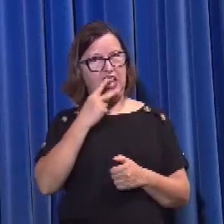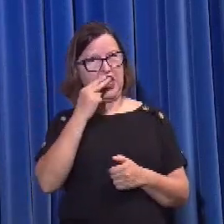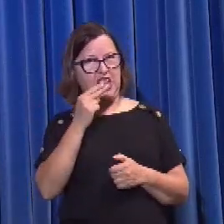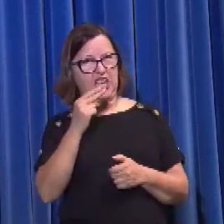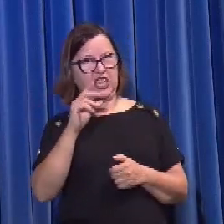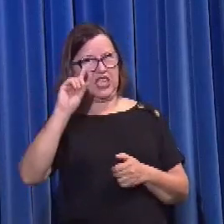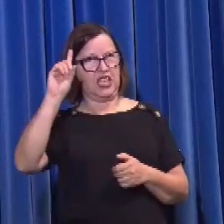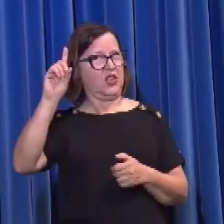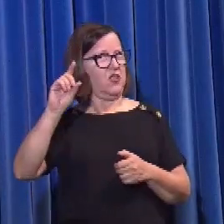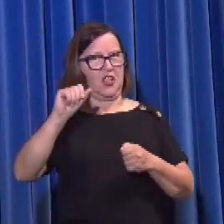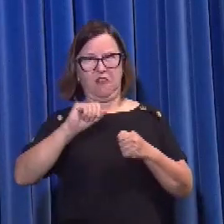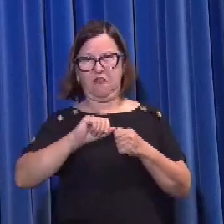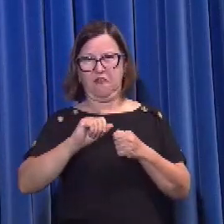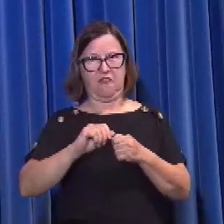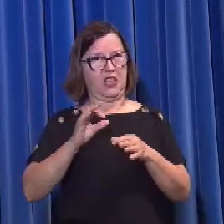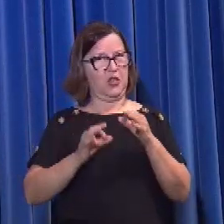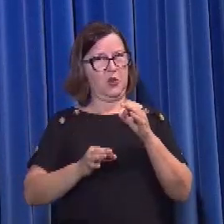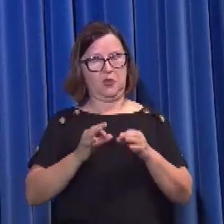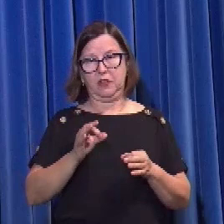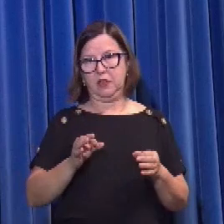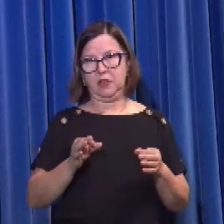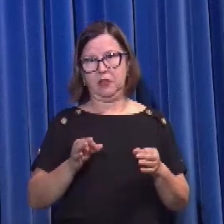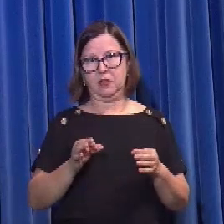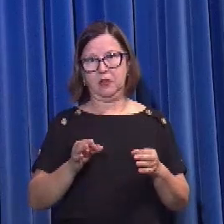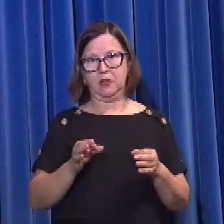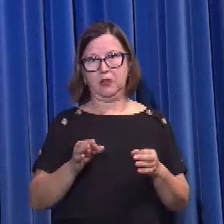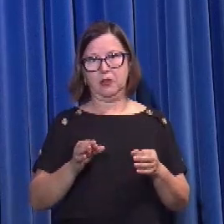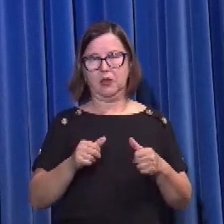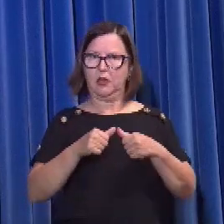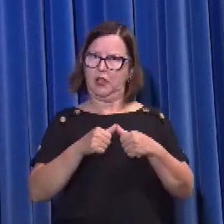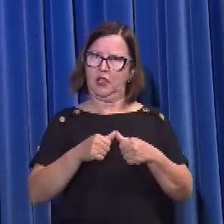uma pessoa que não compreendeu as Escrituras.